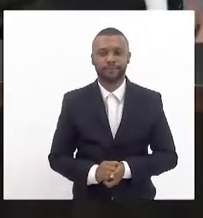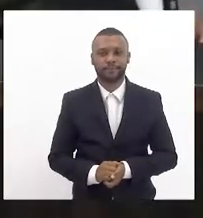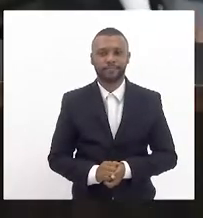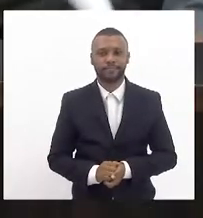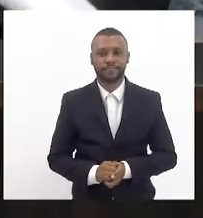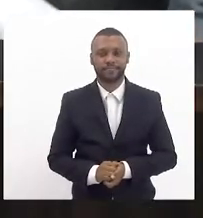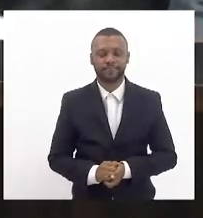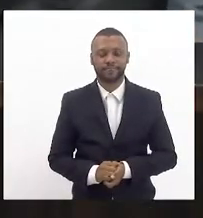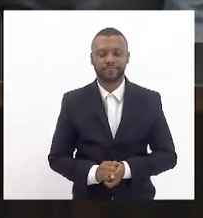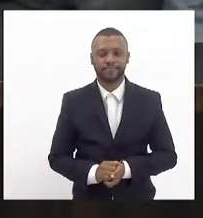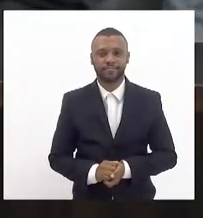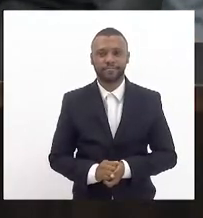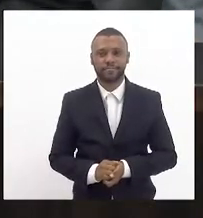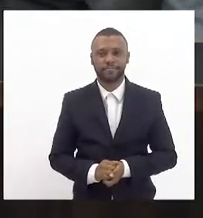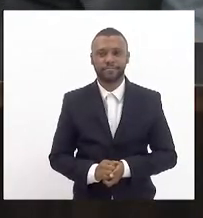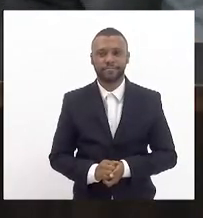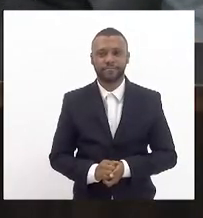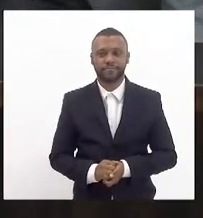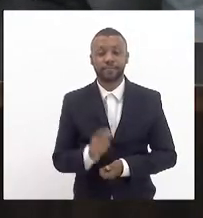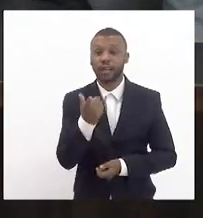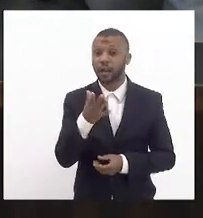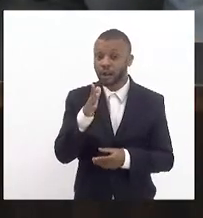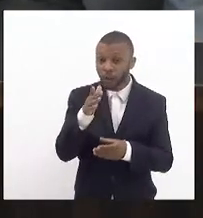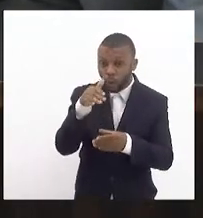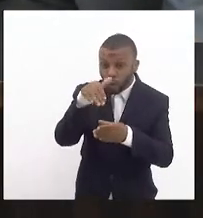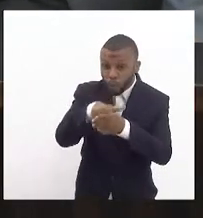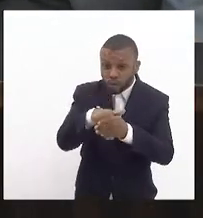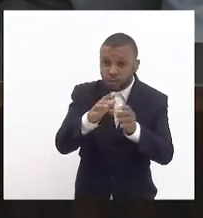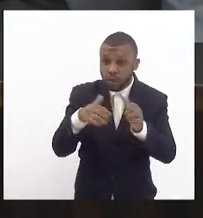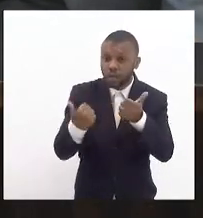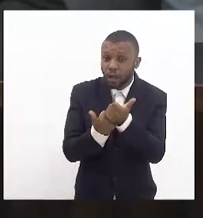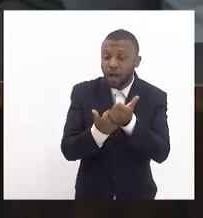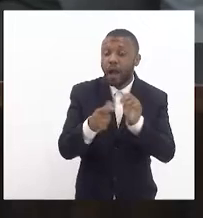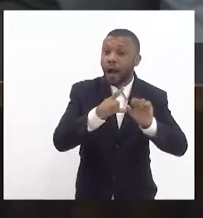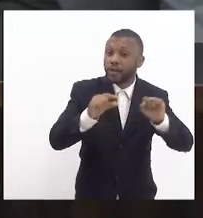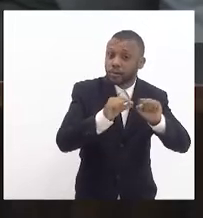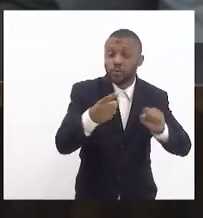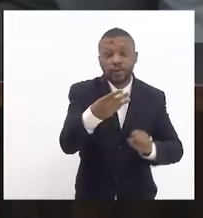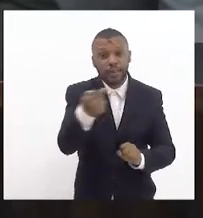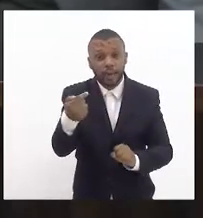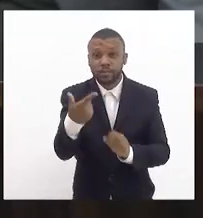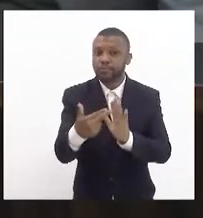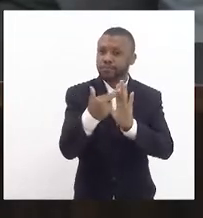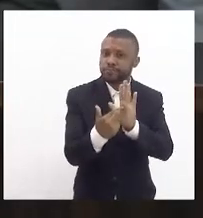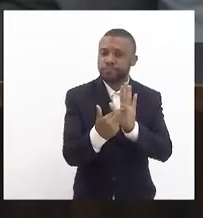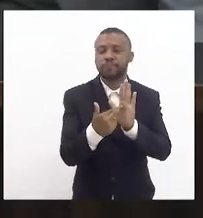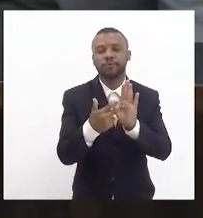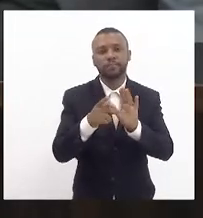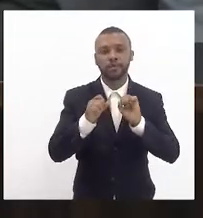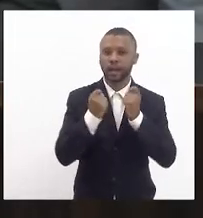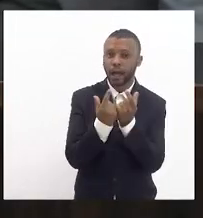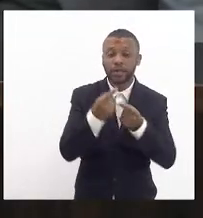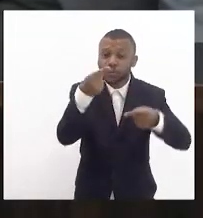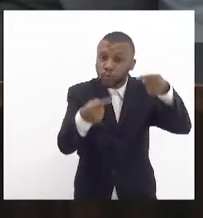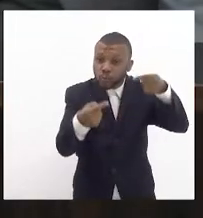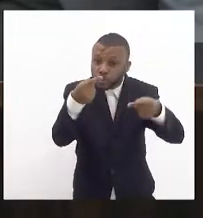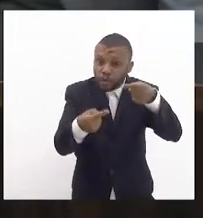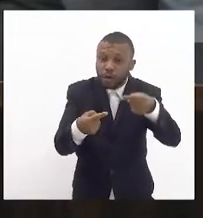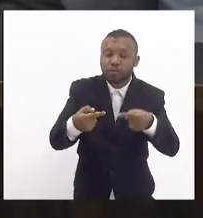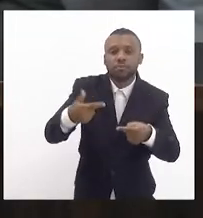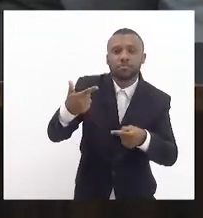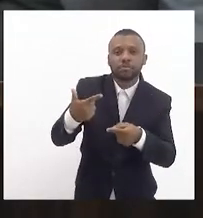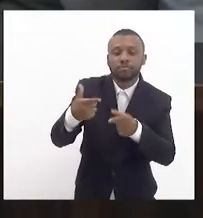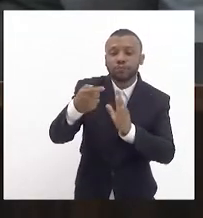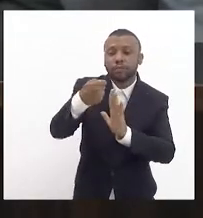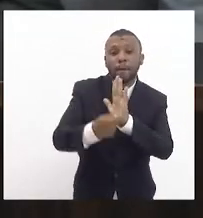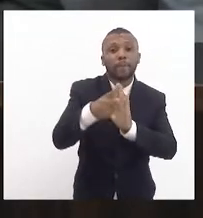Vossa Excelência um perfeito. Minuto. Perfeito. Incluído na ordem do dia, de acordo com o parágrafo 3º do artigo 47 do regimento interno e tramitação ordinária de votação em discussão, redação do